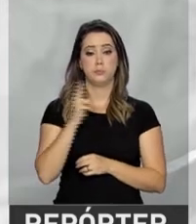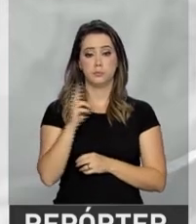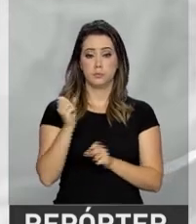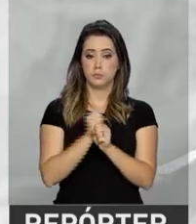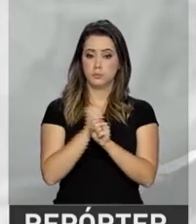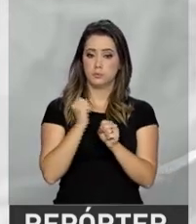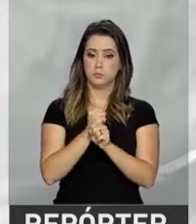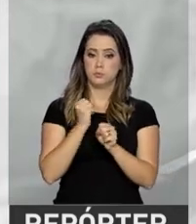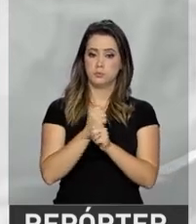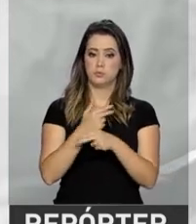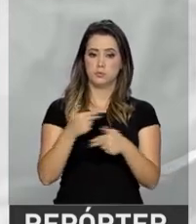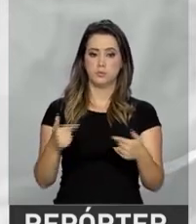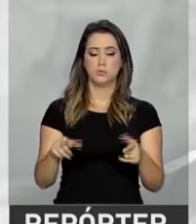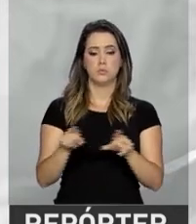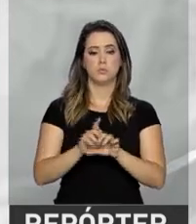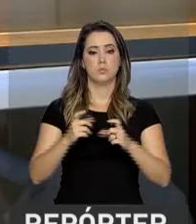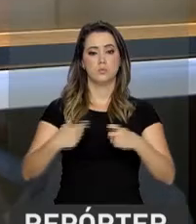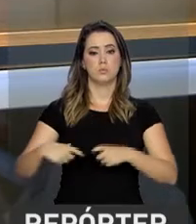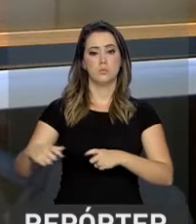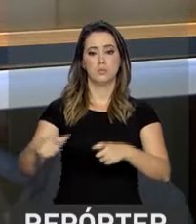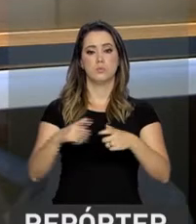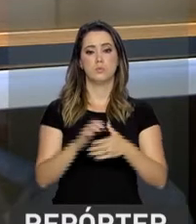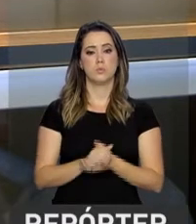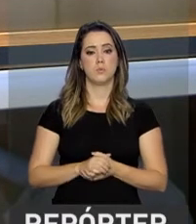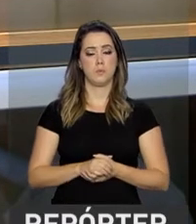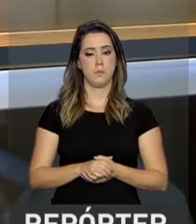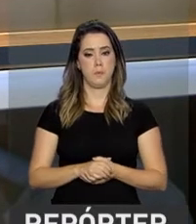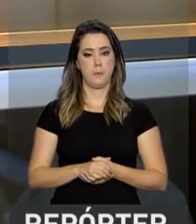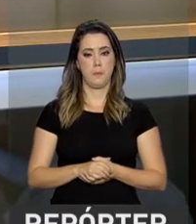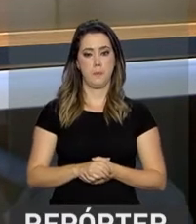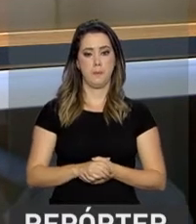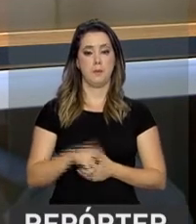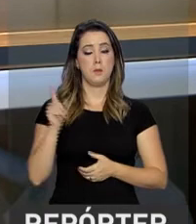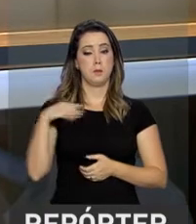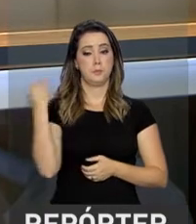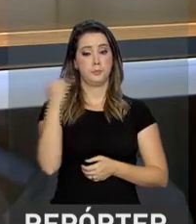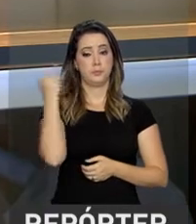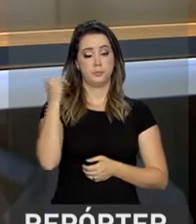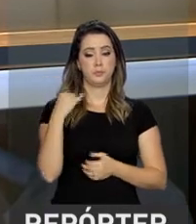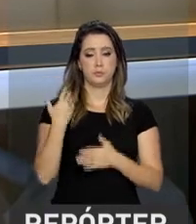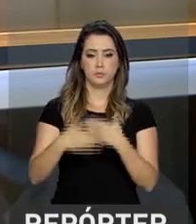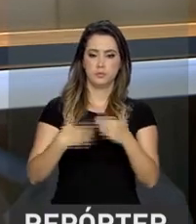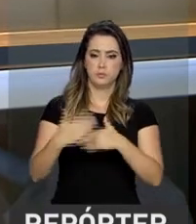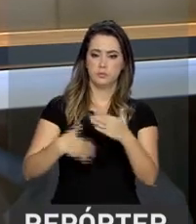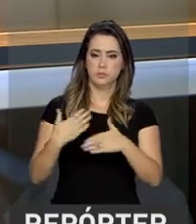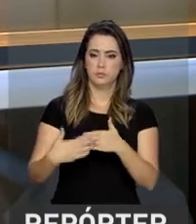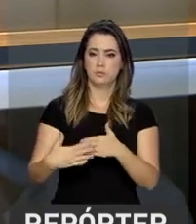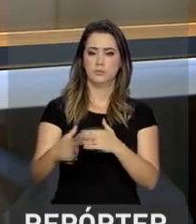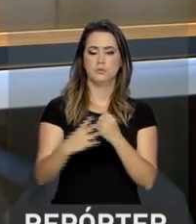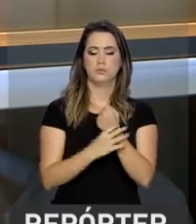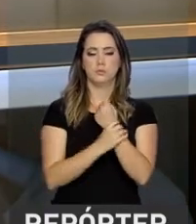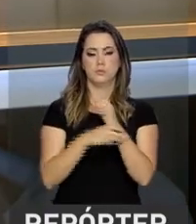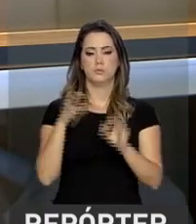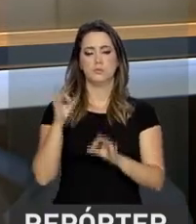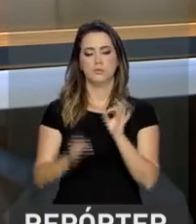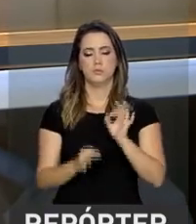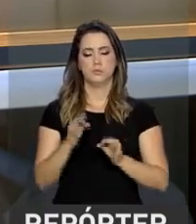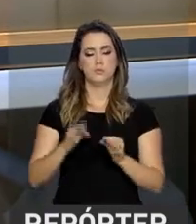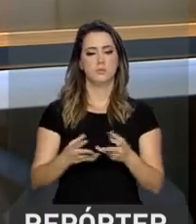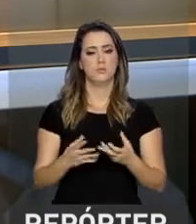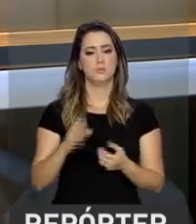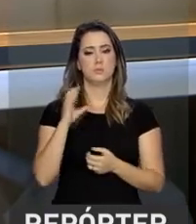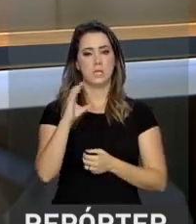de infraestrutura nos assentamentos é importante é esse processo de segurança jurídica um